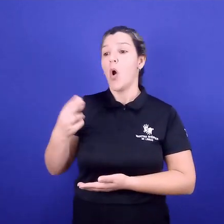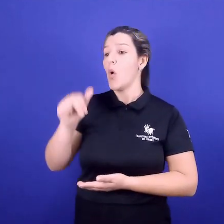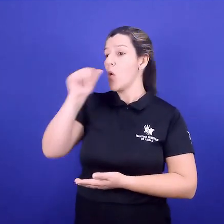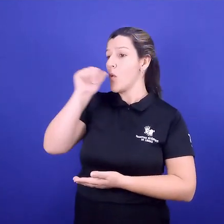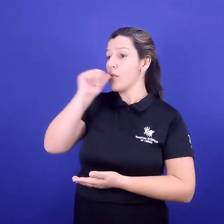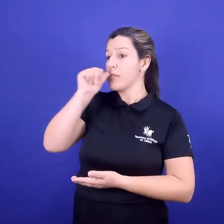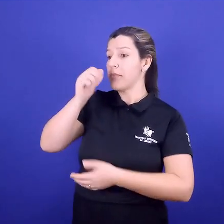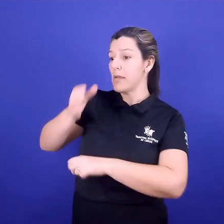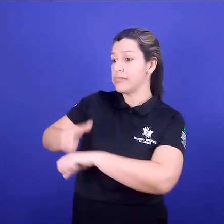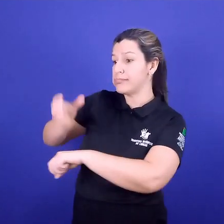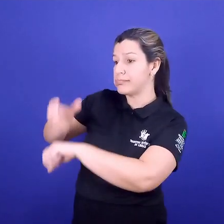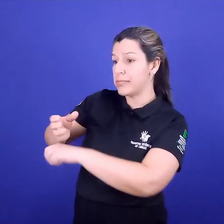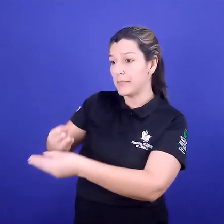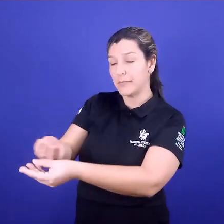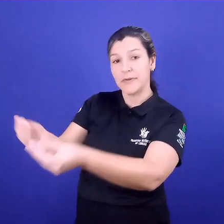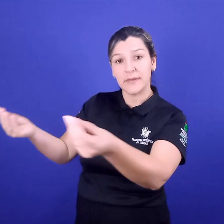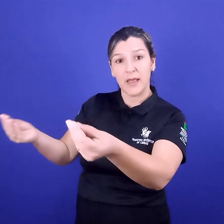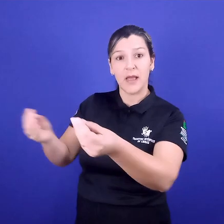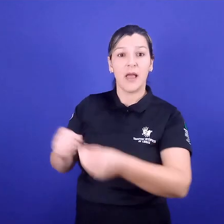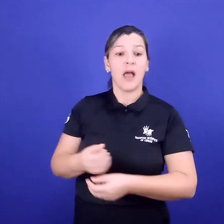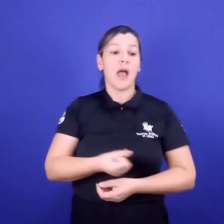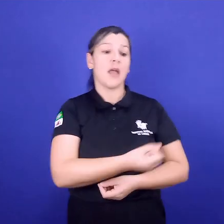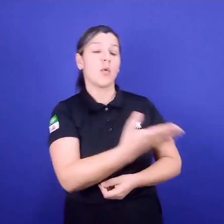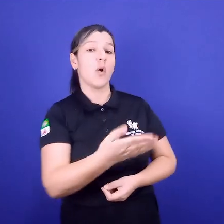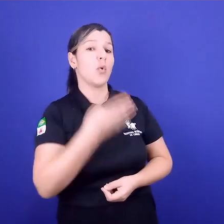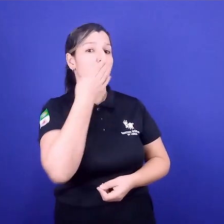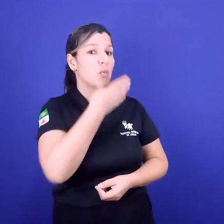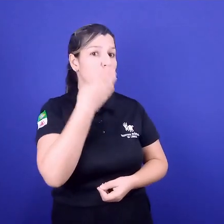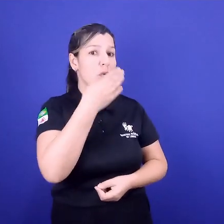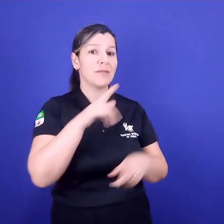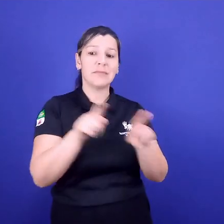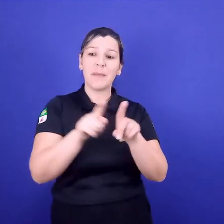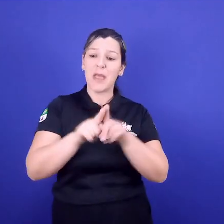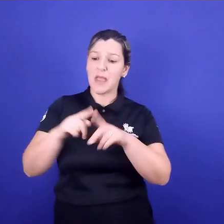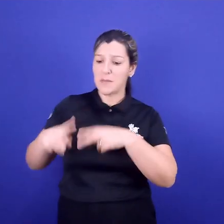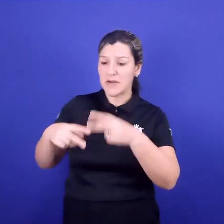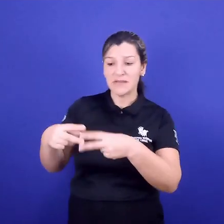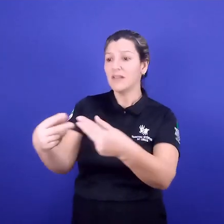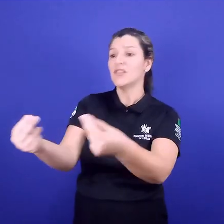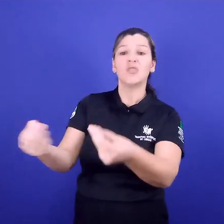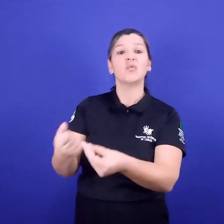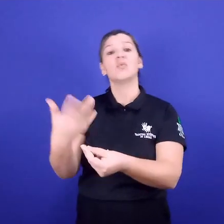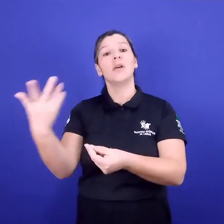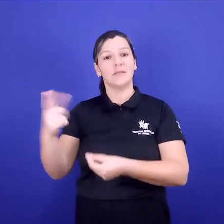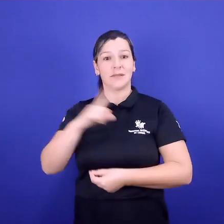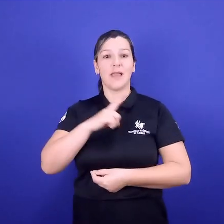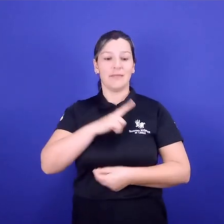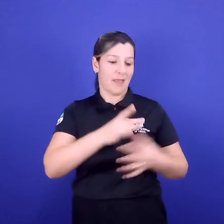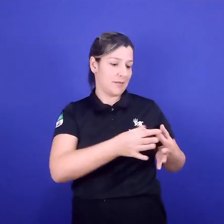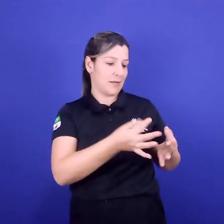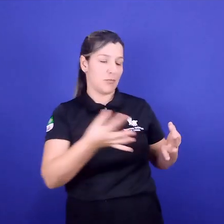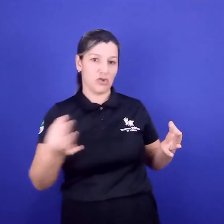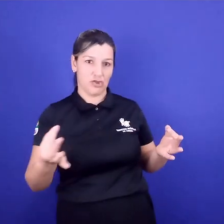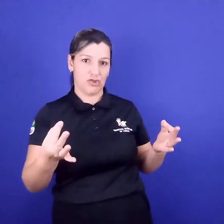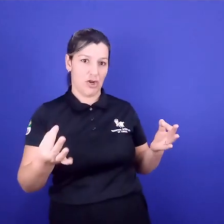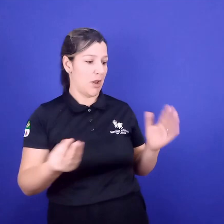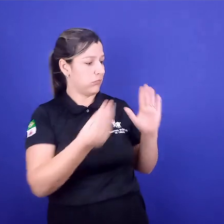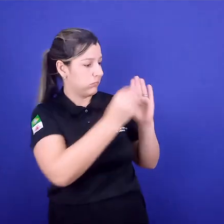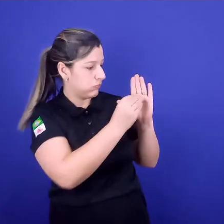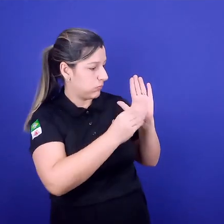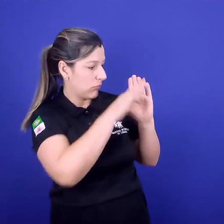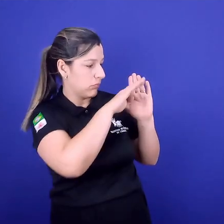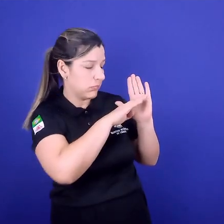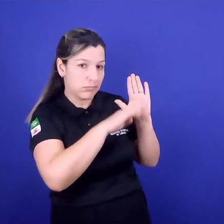um coquetel, aí quantos salgadinhos vão ser, doce, lembrancinha, tá tudo lá na apostila. São números, é aquilo ali e